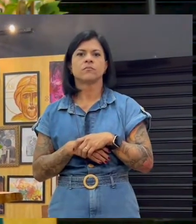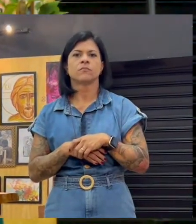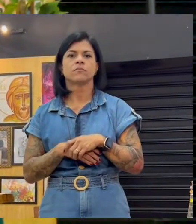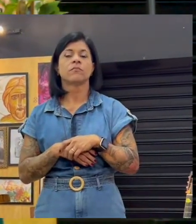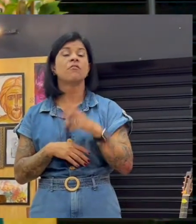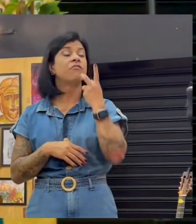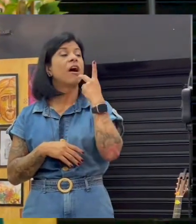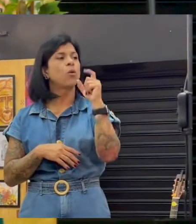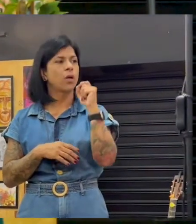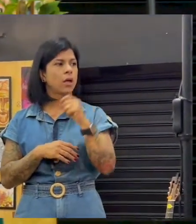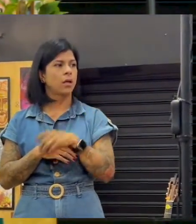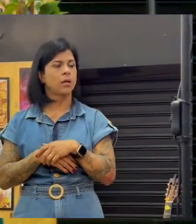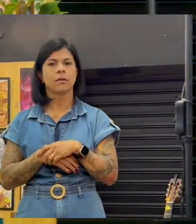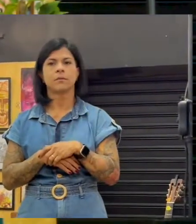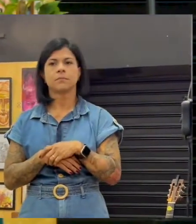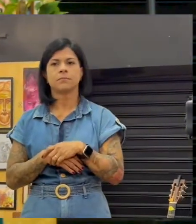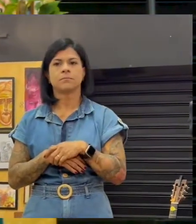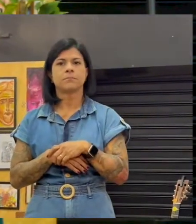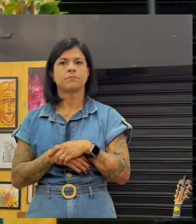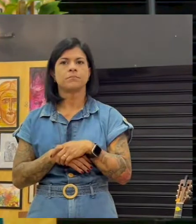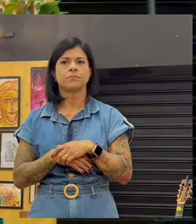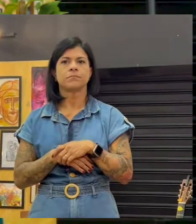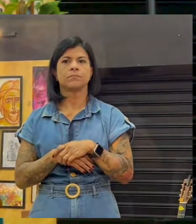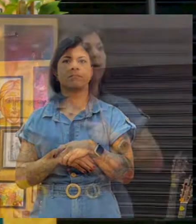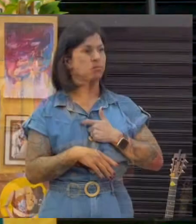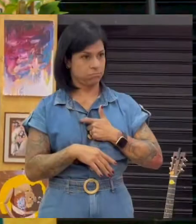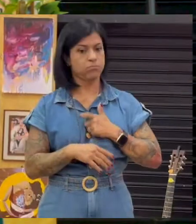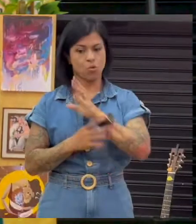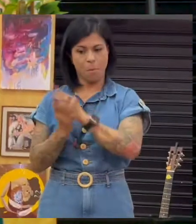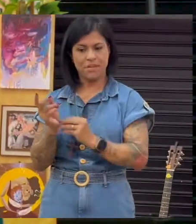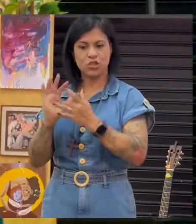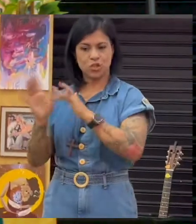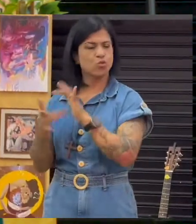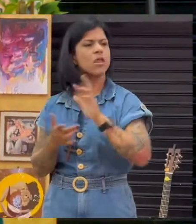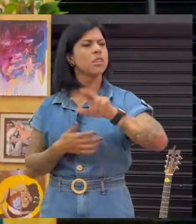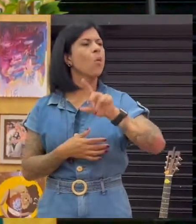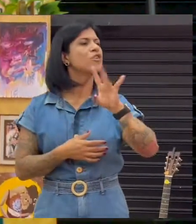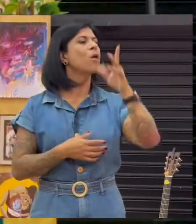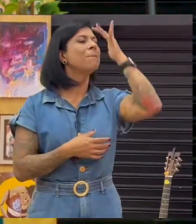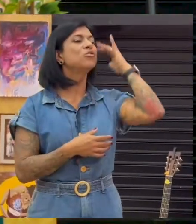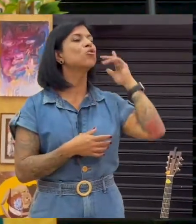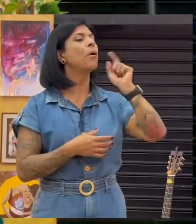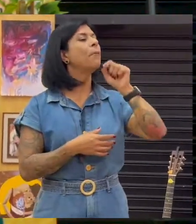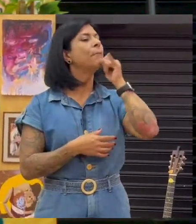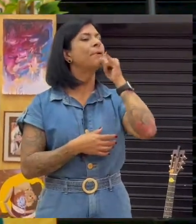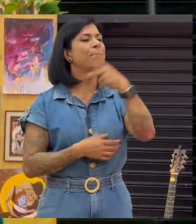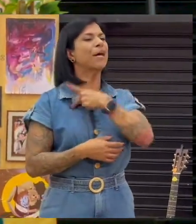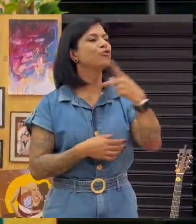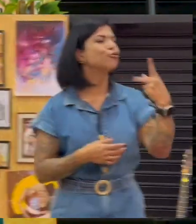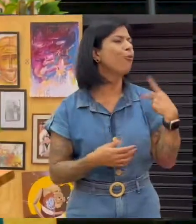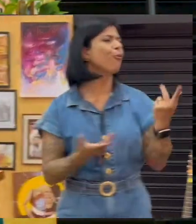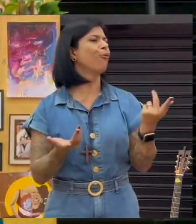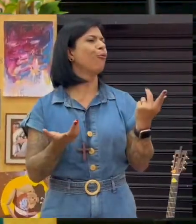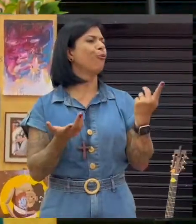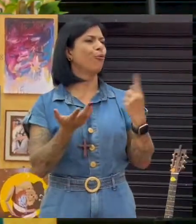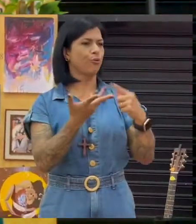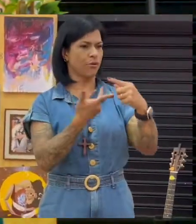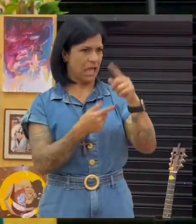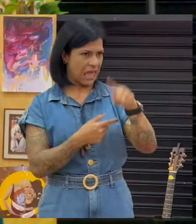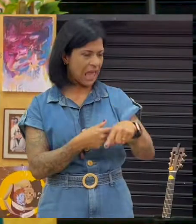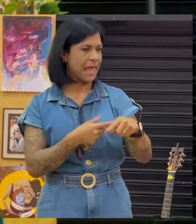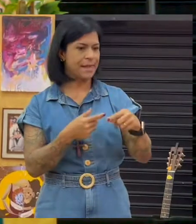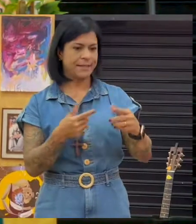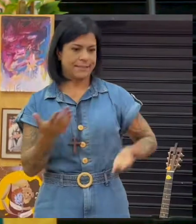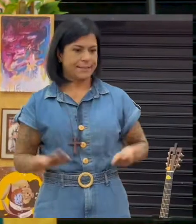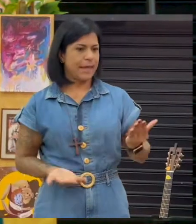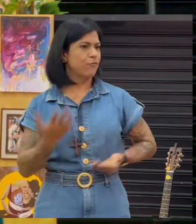Jesus. É você compreender o que é o reino de Deus e aplicar em todas as esferas da sua vida. Seja ela dentro da